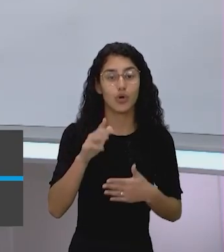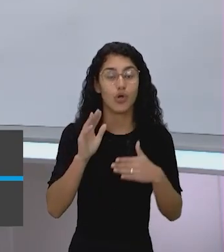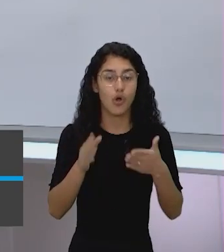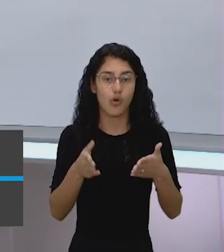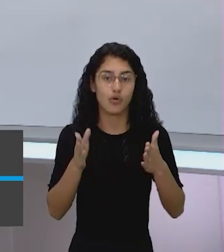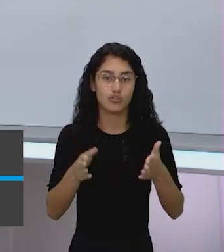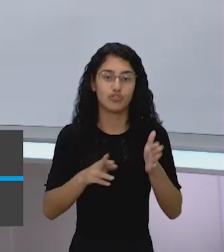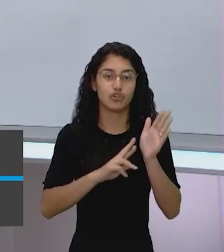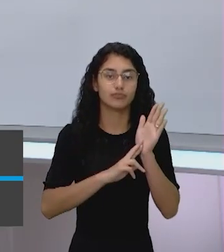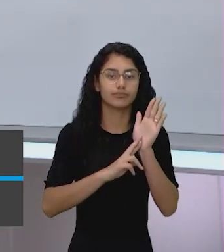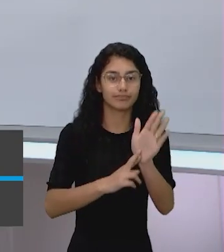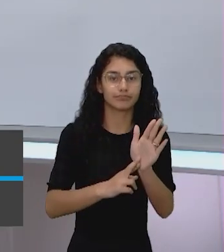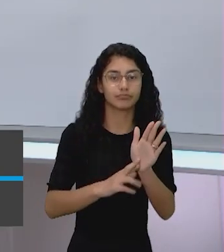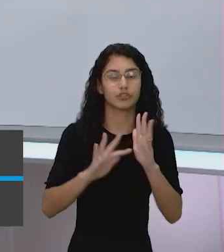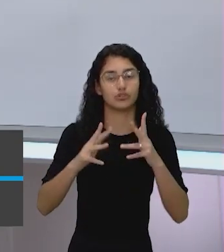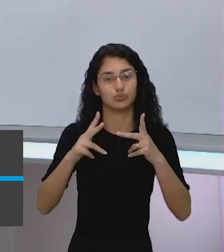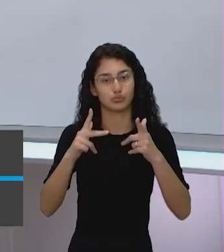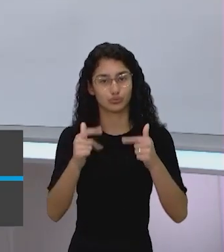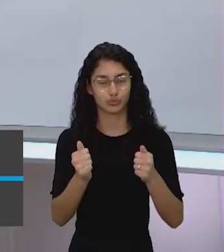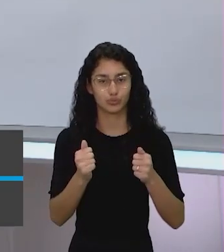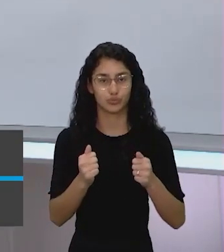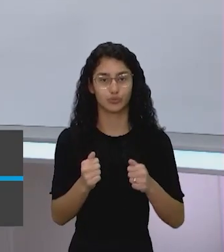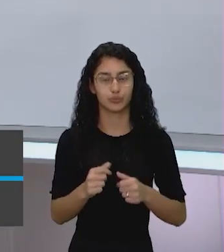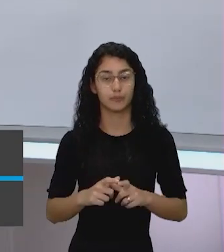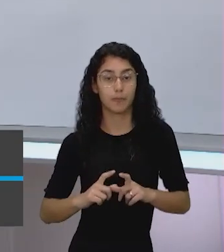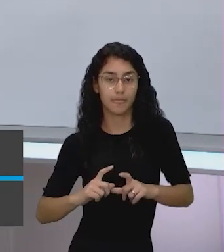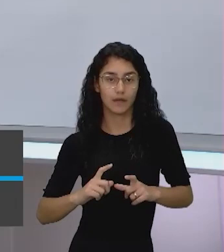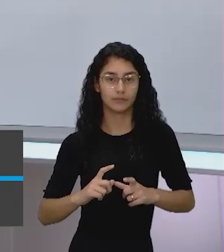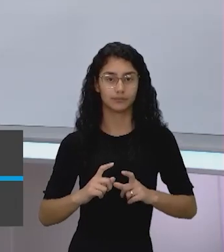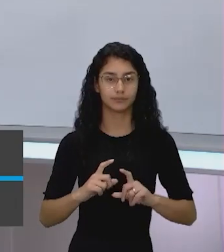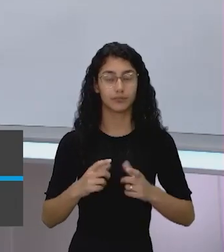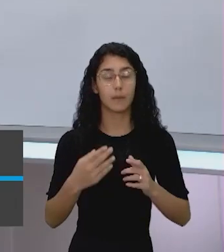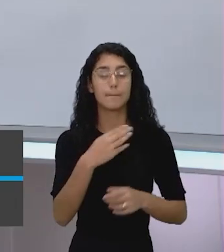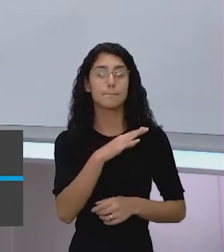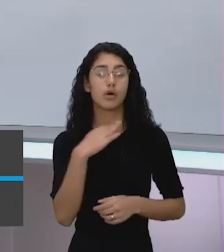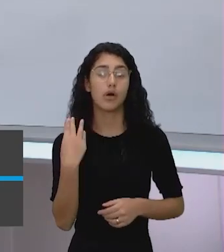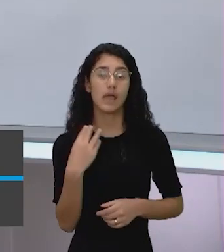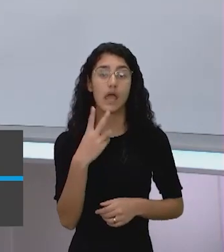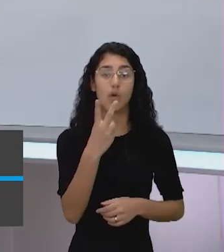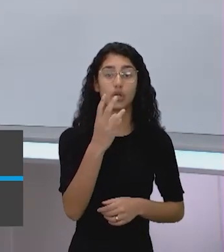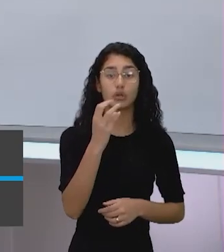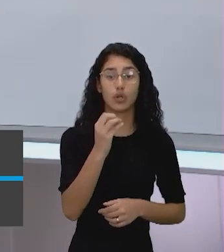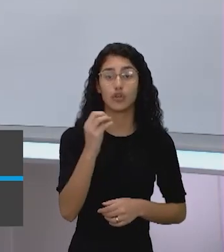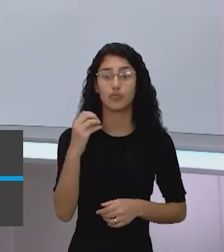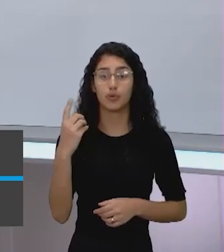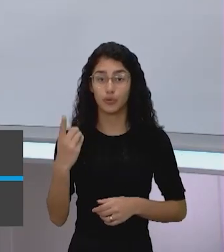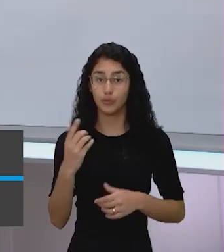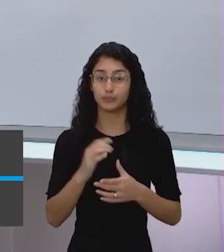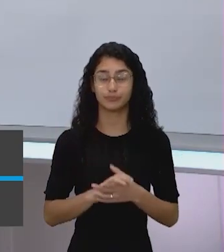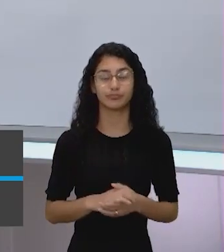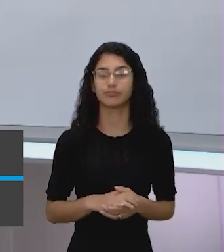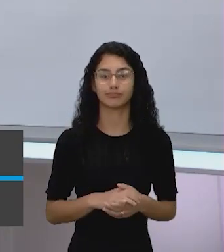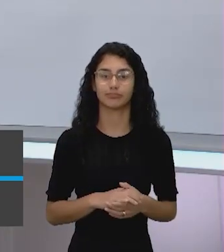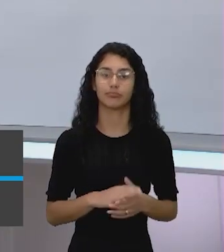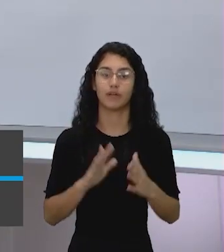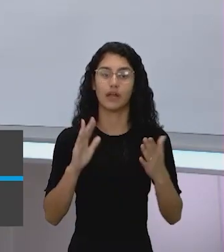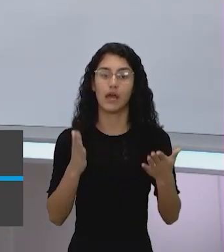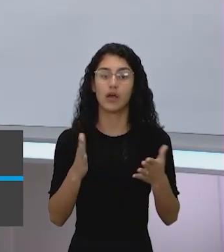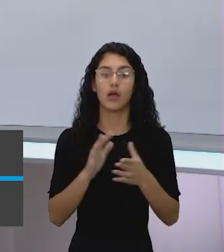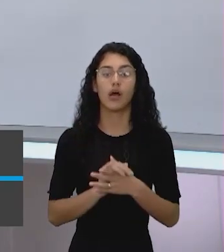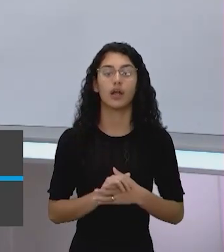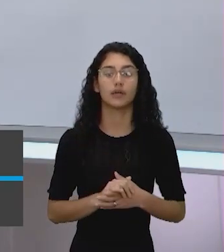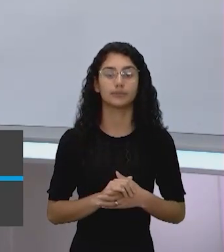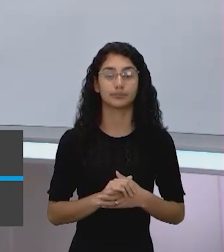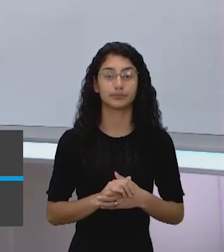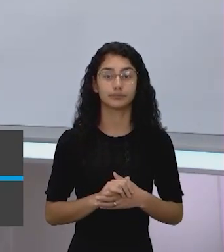também, como um grande intelectual que ele foi, ele morreu em 2001. Agora sim, vamos lá para a teoria do Milton Santos,